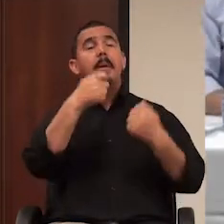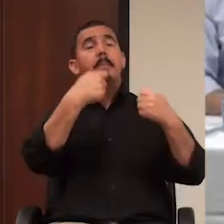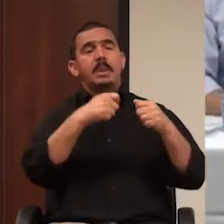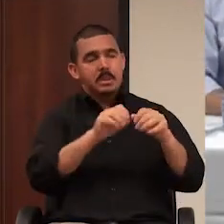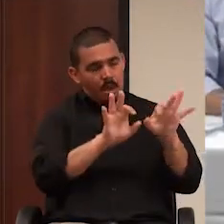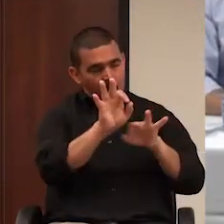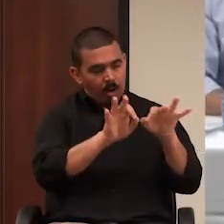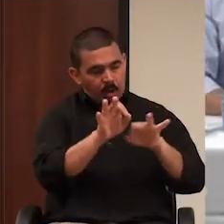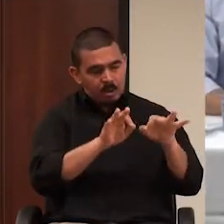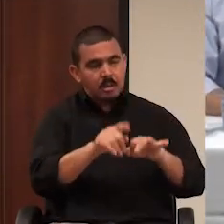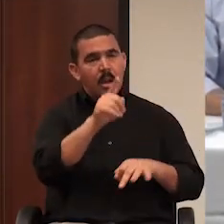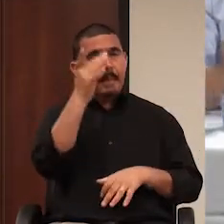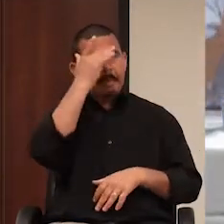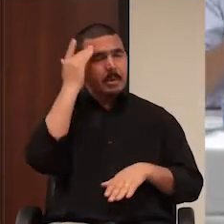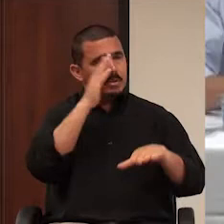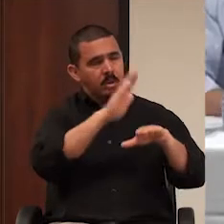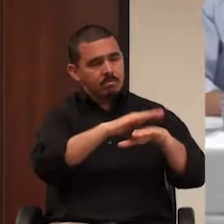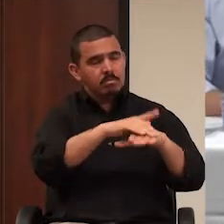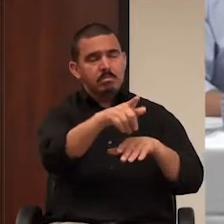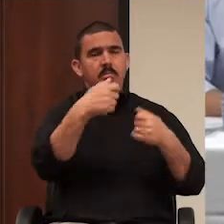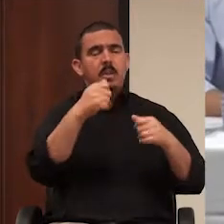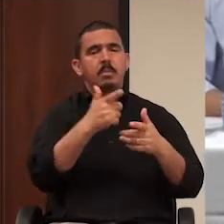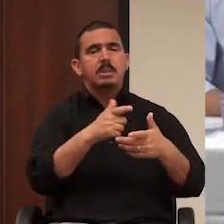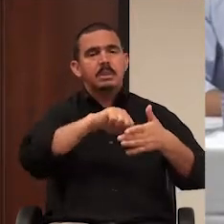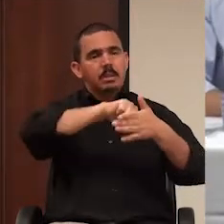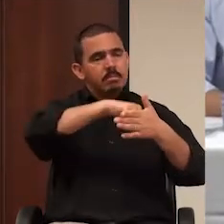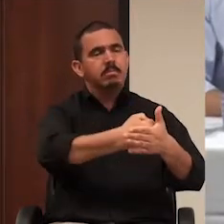a representação do autor, que ele precisa ser interditado.